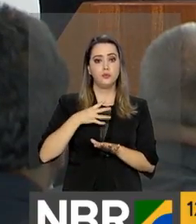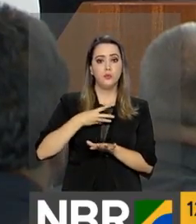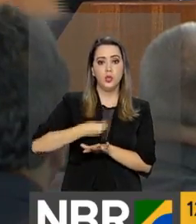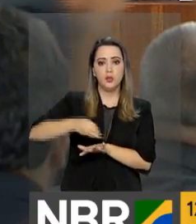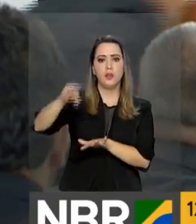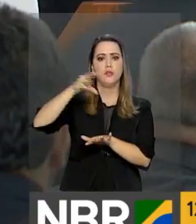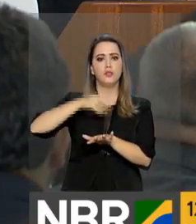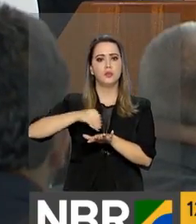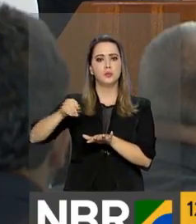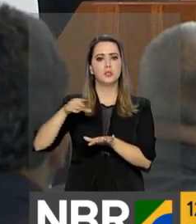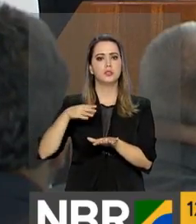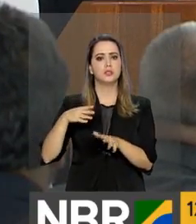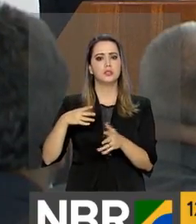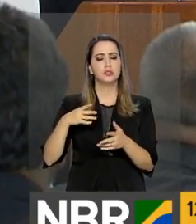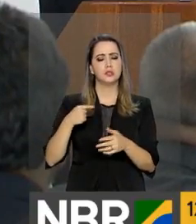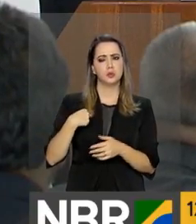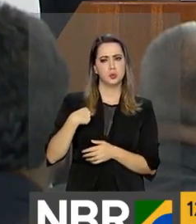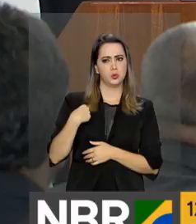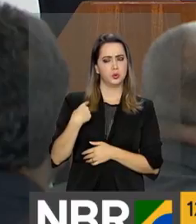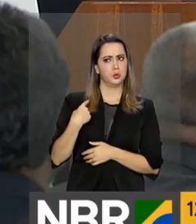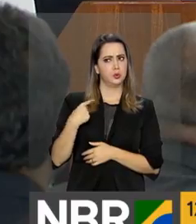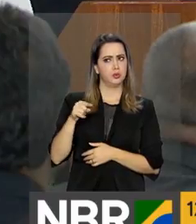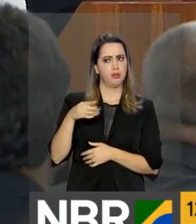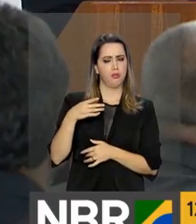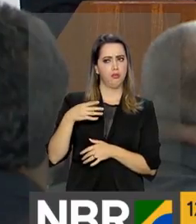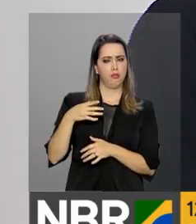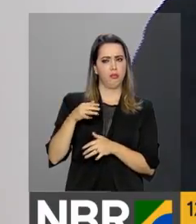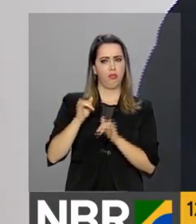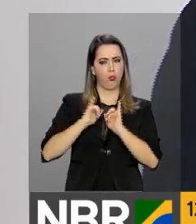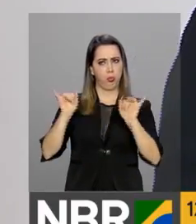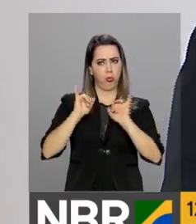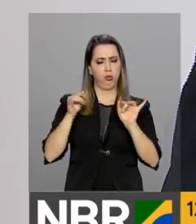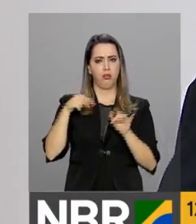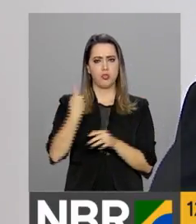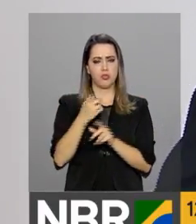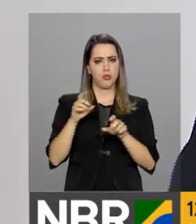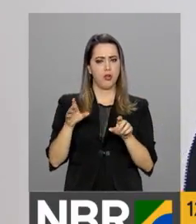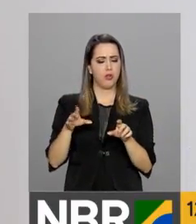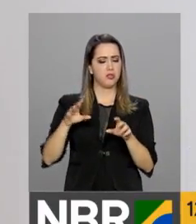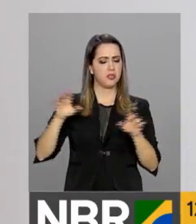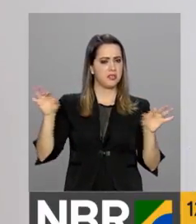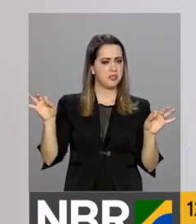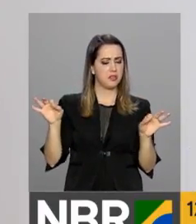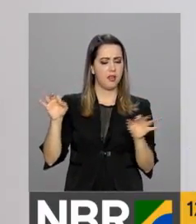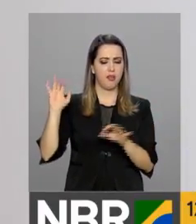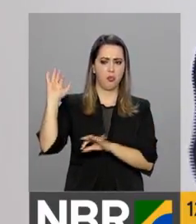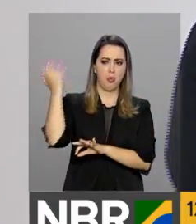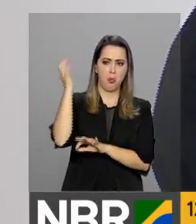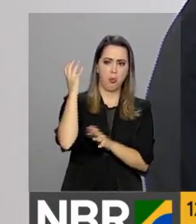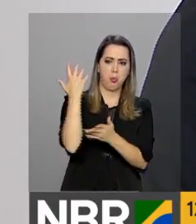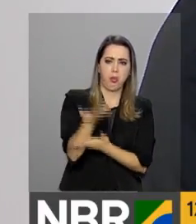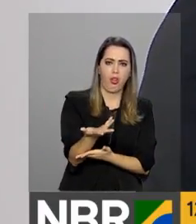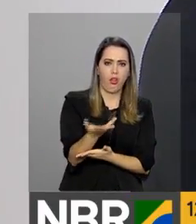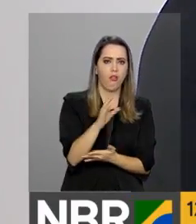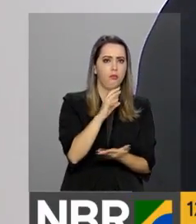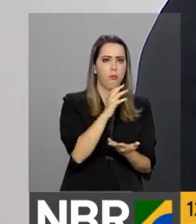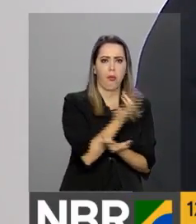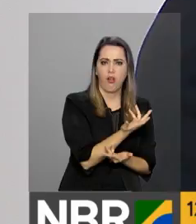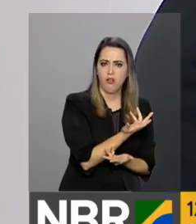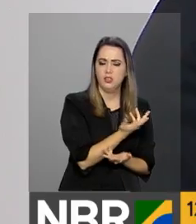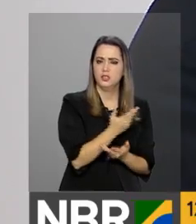nós estamos degradando o meio ambiente e ao contrário o que foi feito em termos de desmatamento ainda poucos dias recebemos